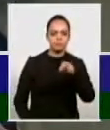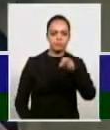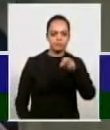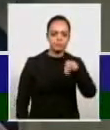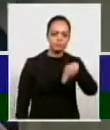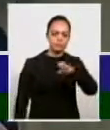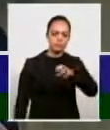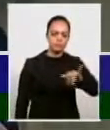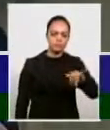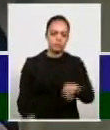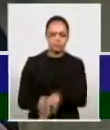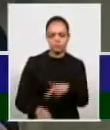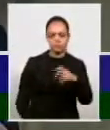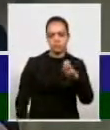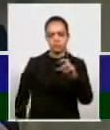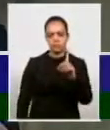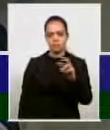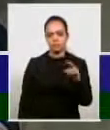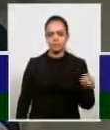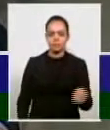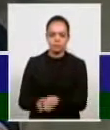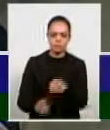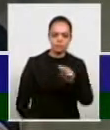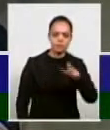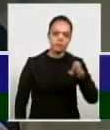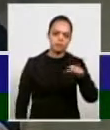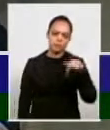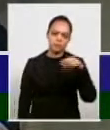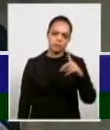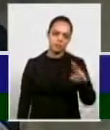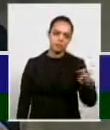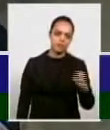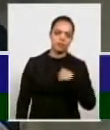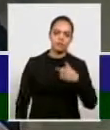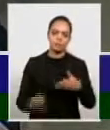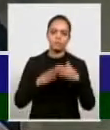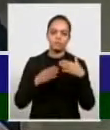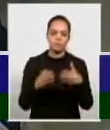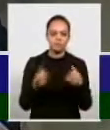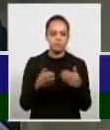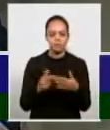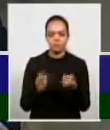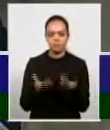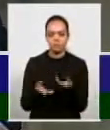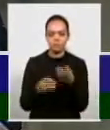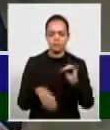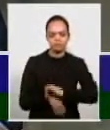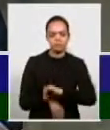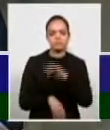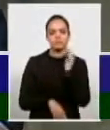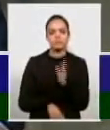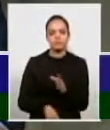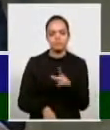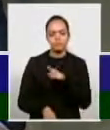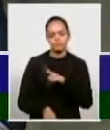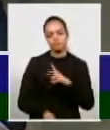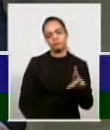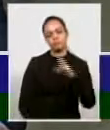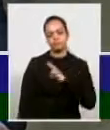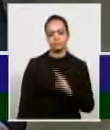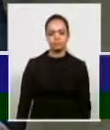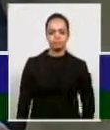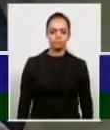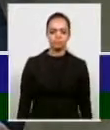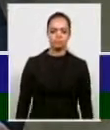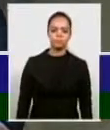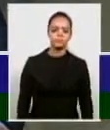do Pedro, do Alexandre, o qual pedi requerimento para aquele local e foram atendidos.